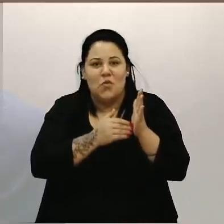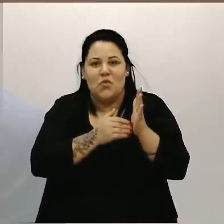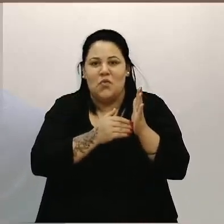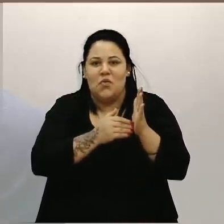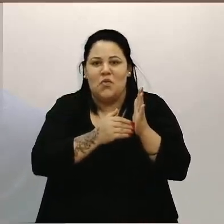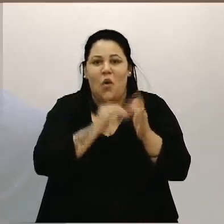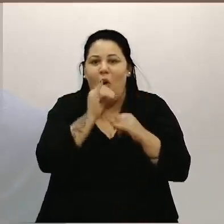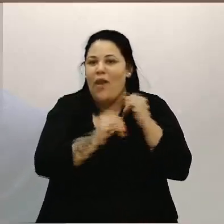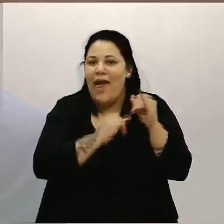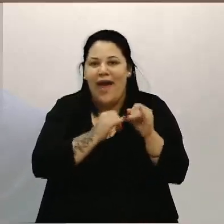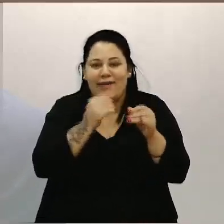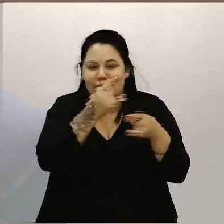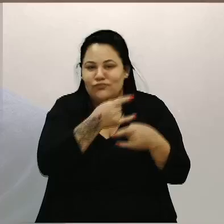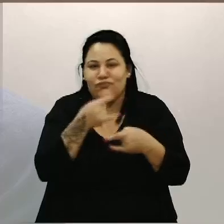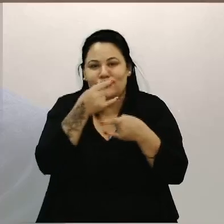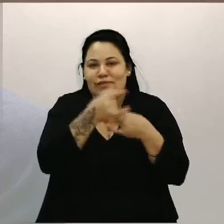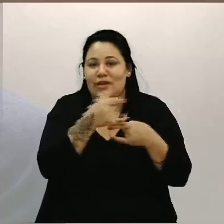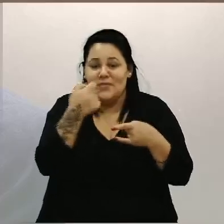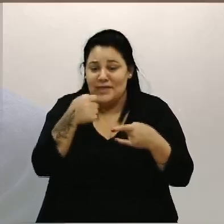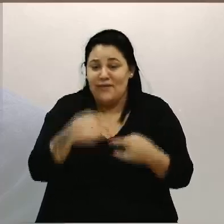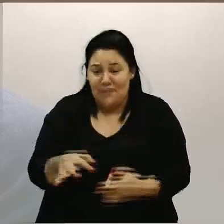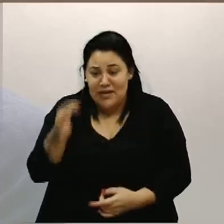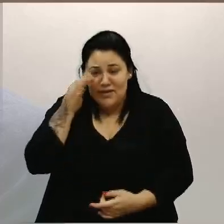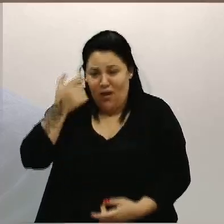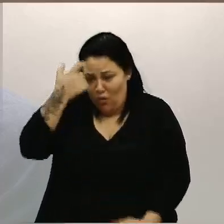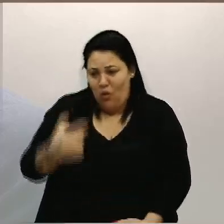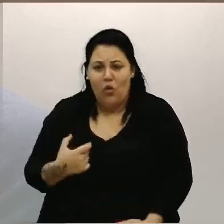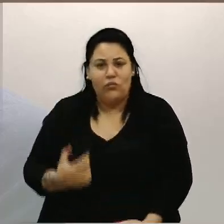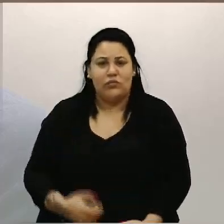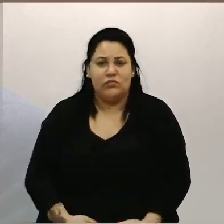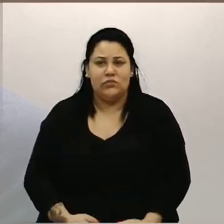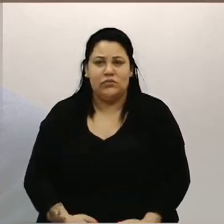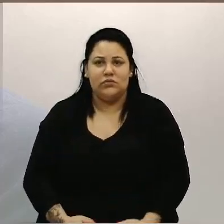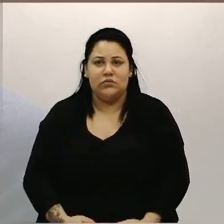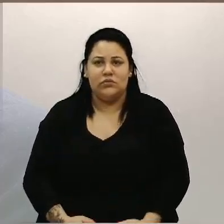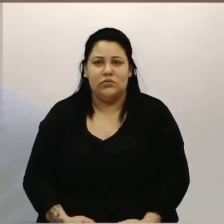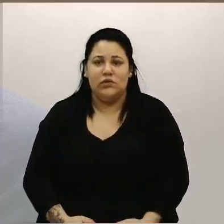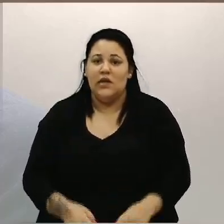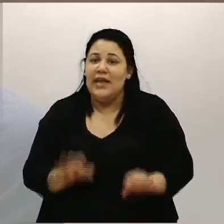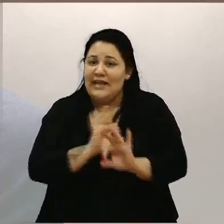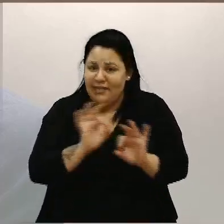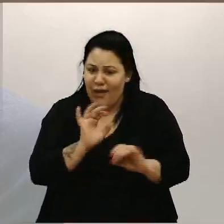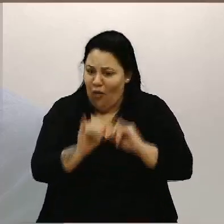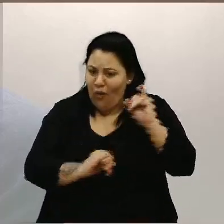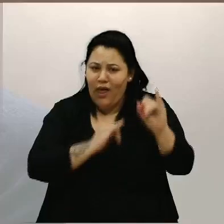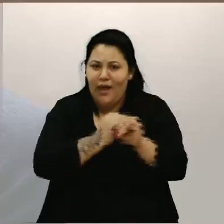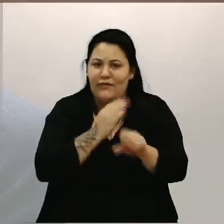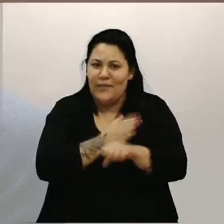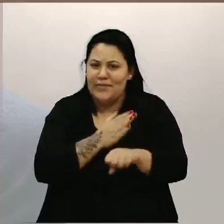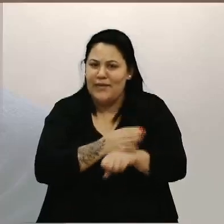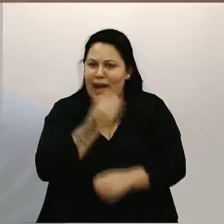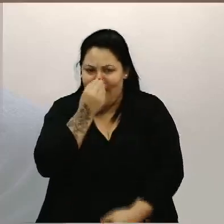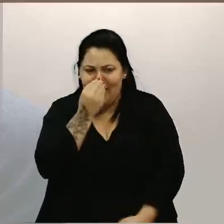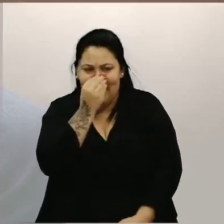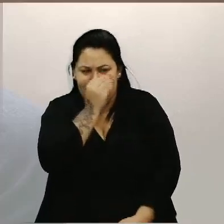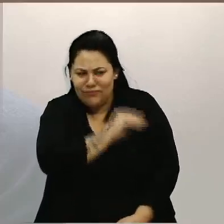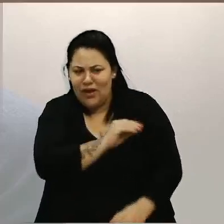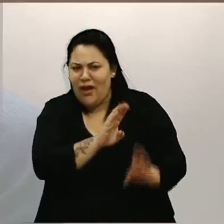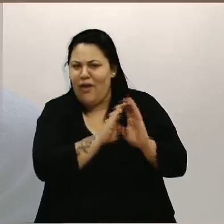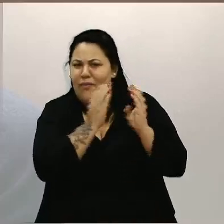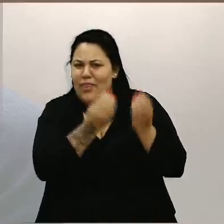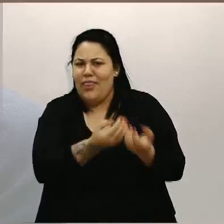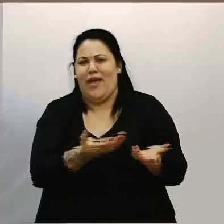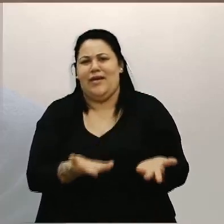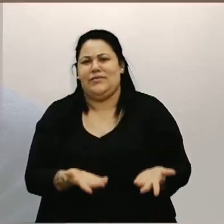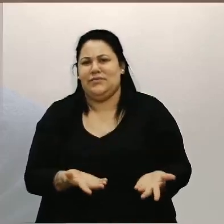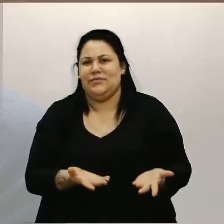fisicamente. Ele deveria estar fisicamente aqui. E nem online ele vai participar. Isso é um desprezo, é virar as costas para o